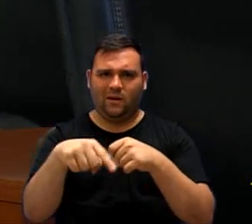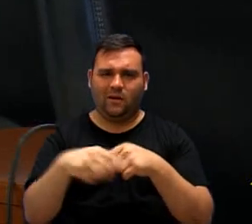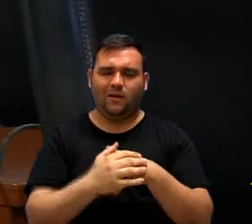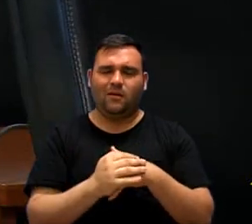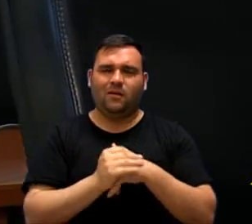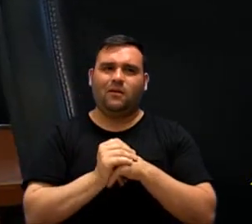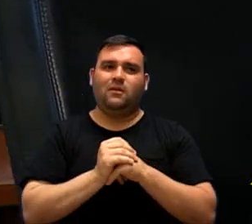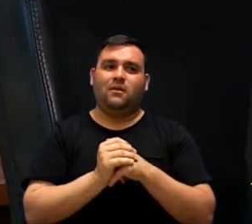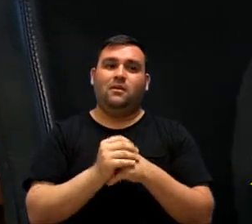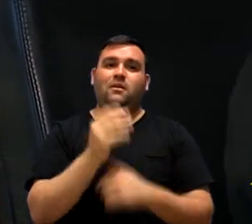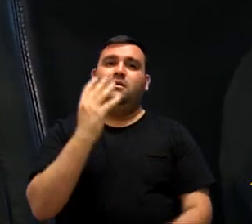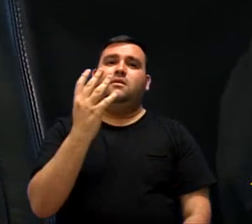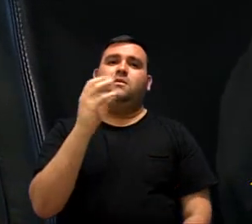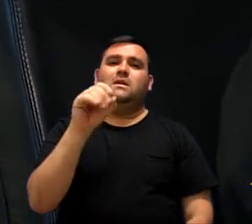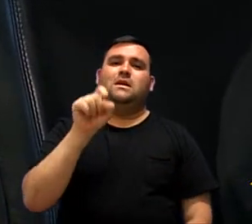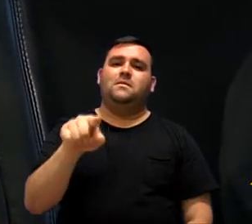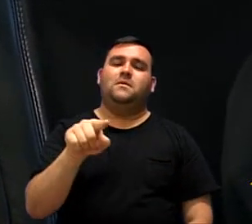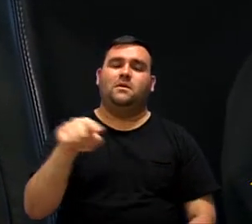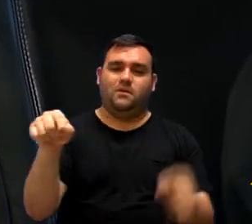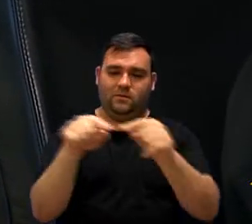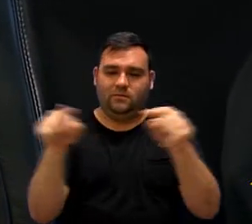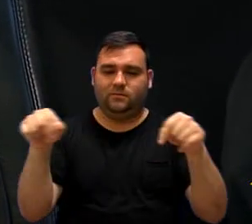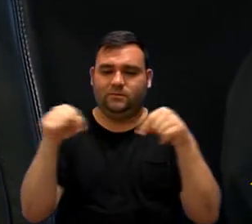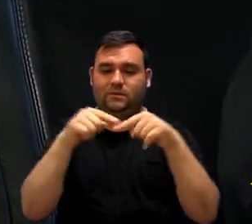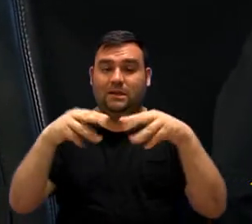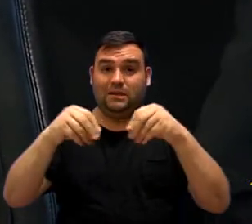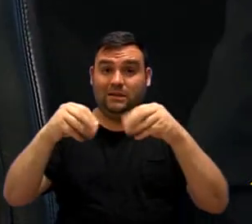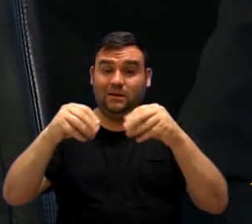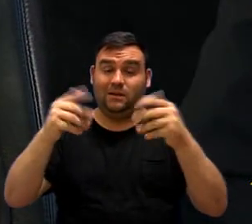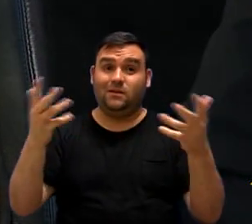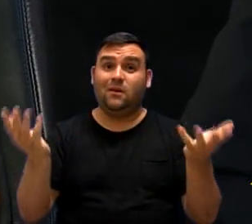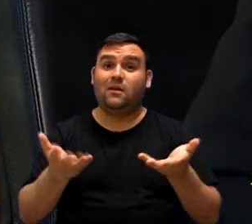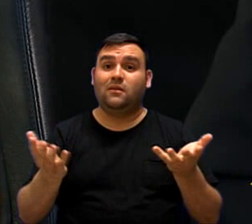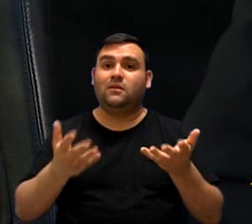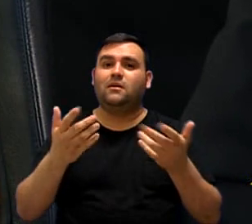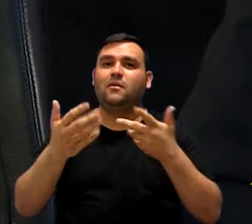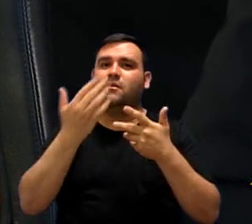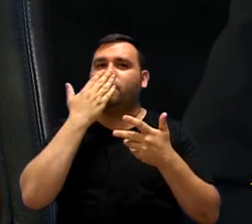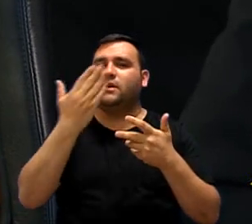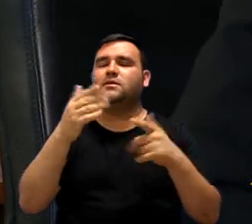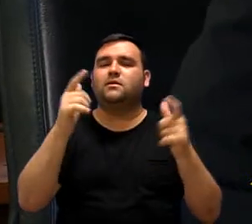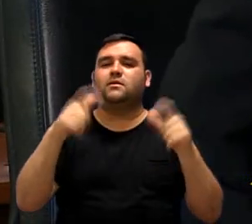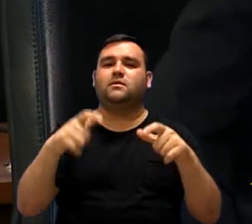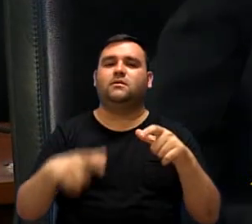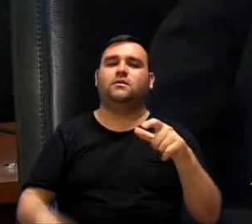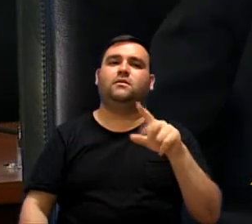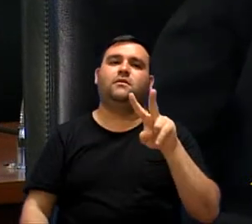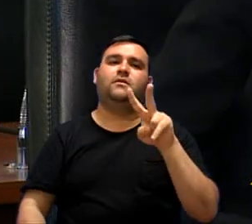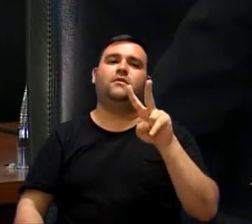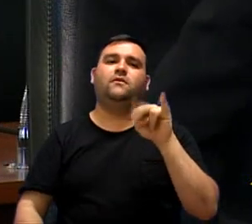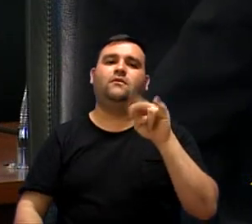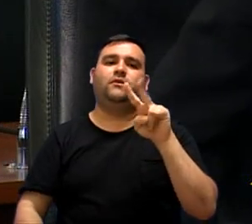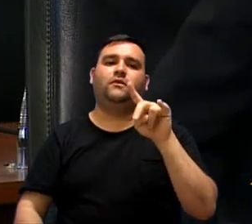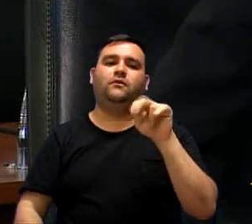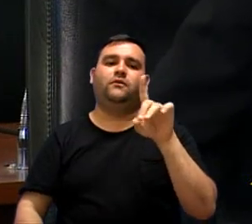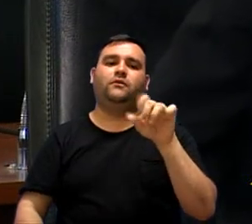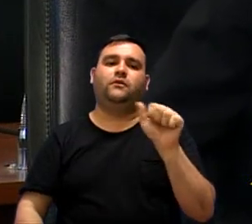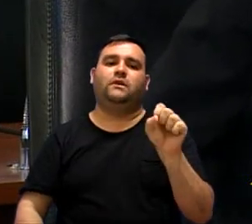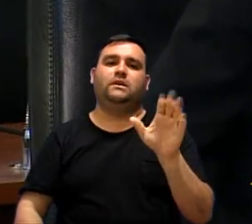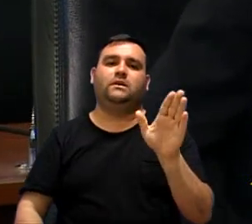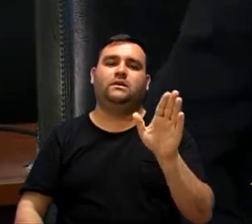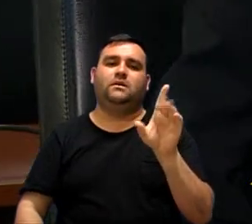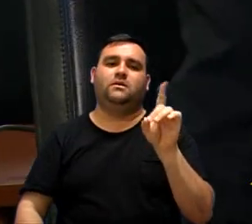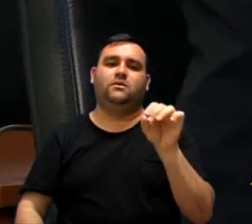Iara? Diz que 40 mil lotes, aí cai ali na frente do Vivenda do Lago, ali no